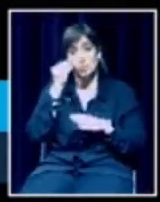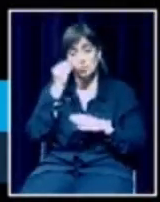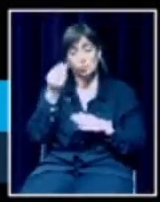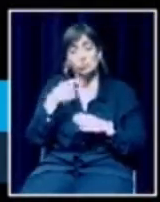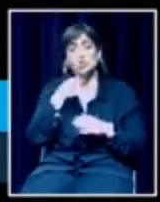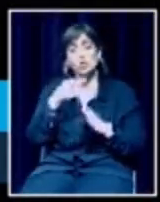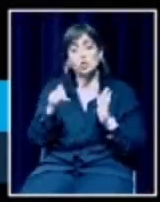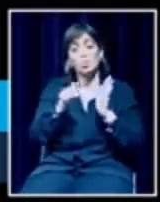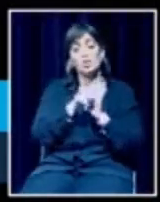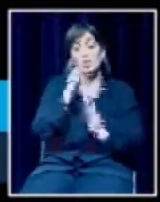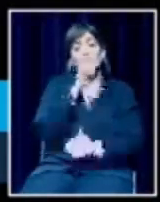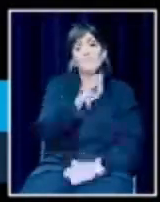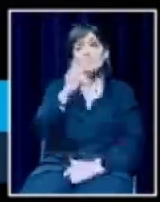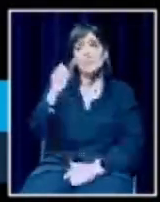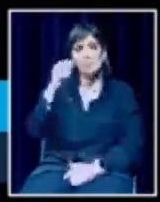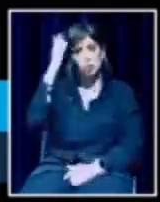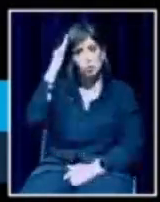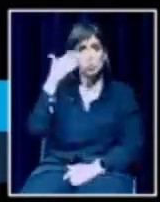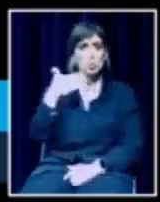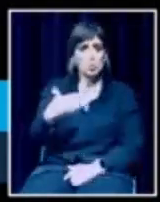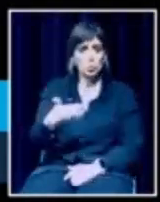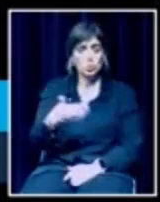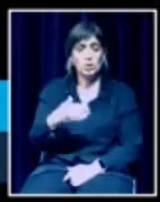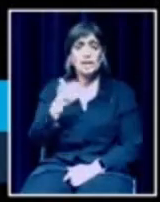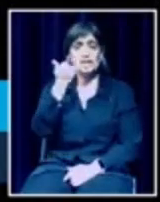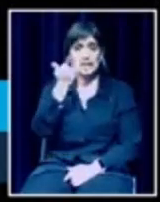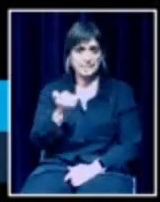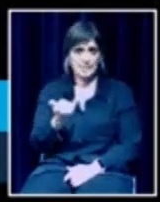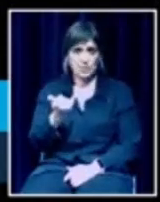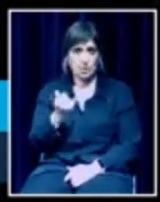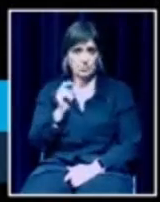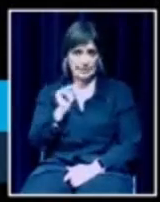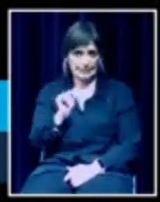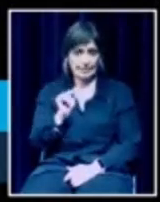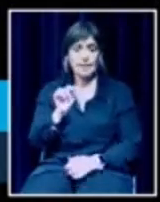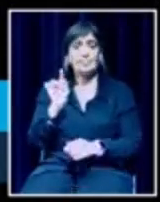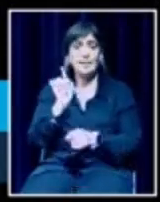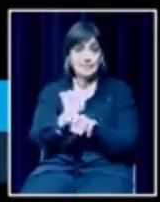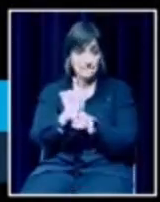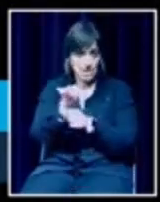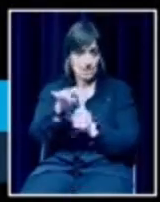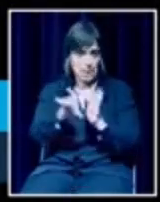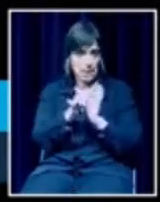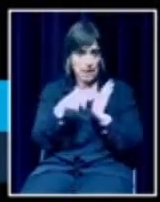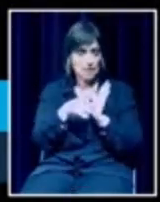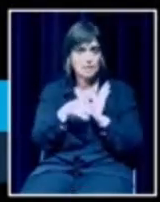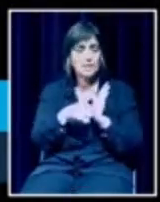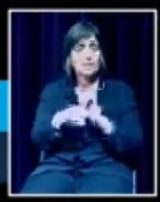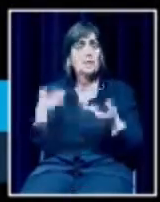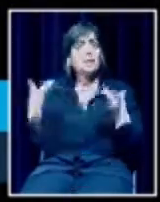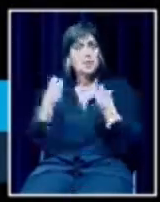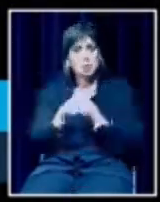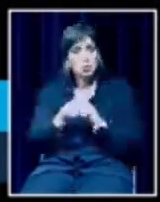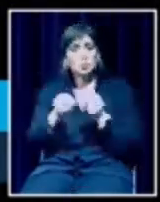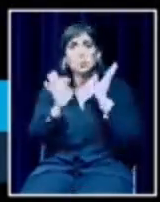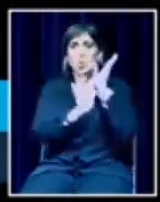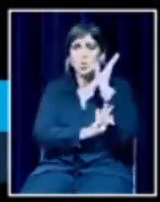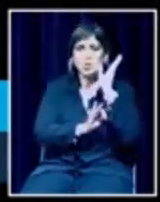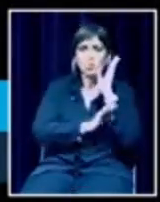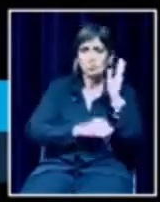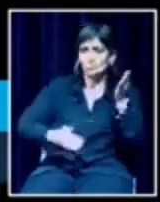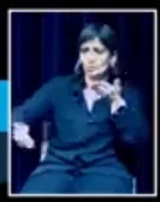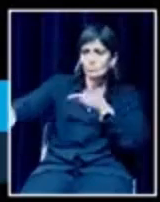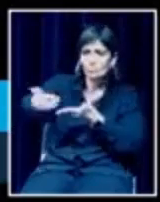determina o artigo 33 número um letra Y da mesma lei e em conjunto com as juntas de